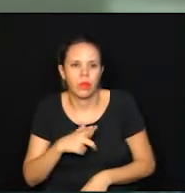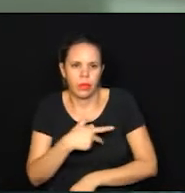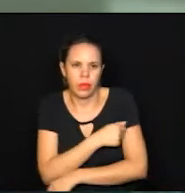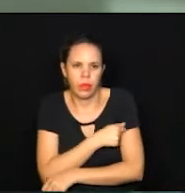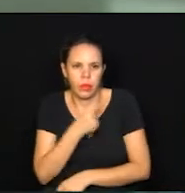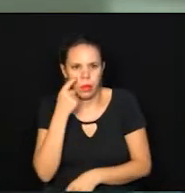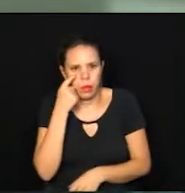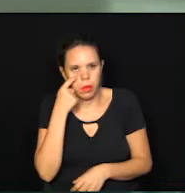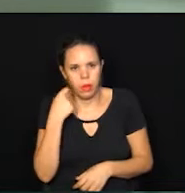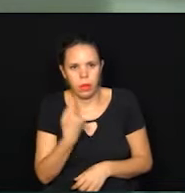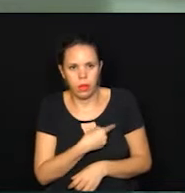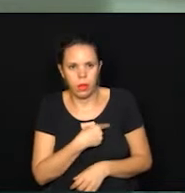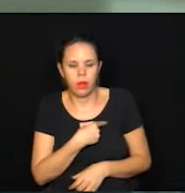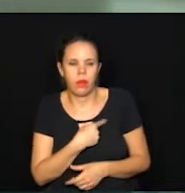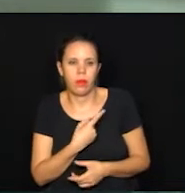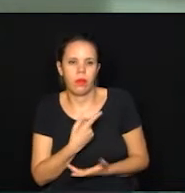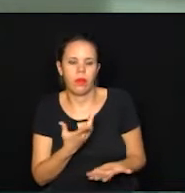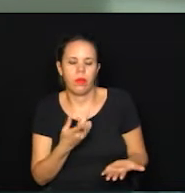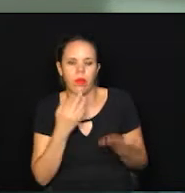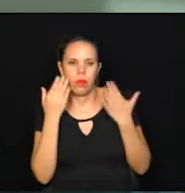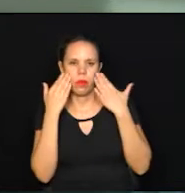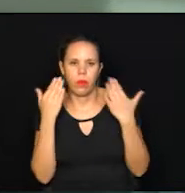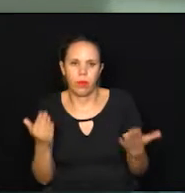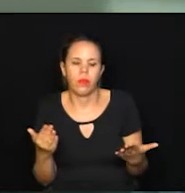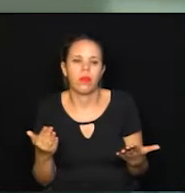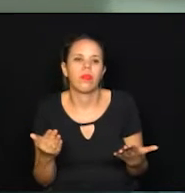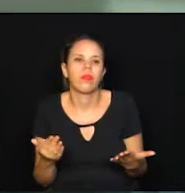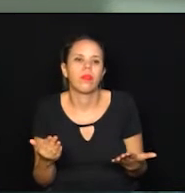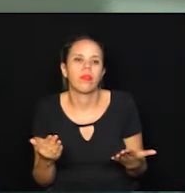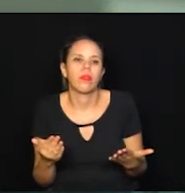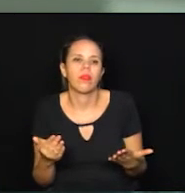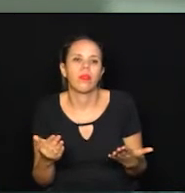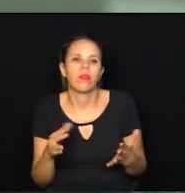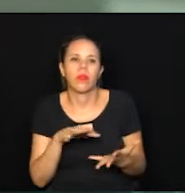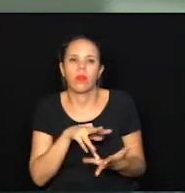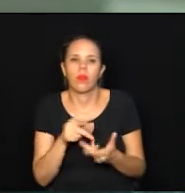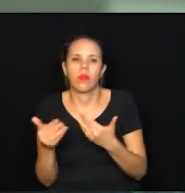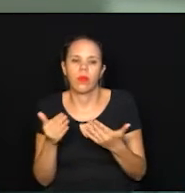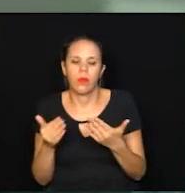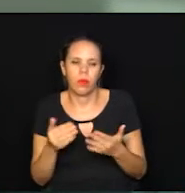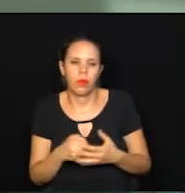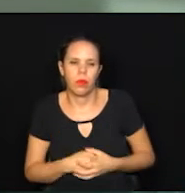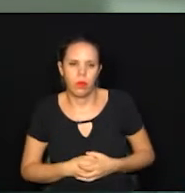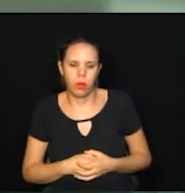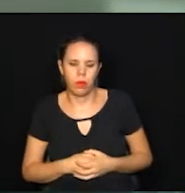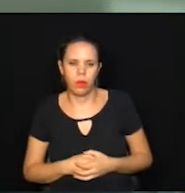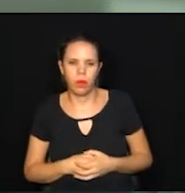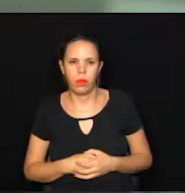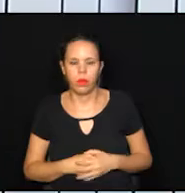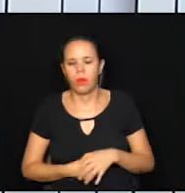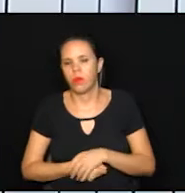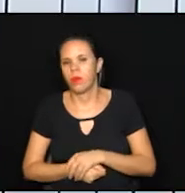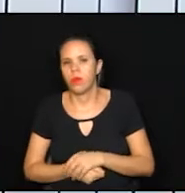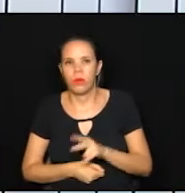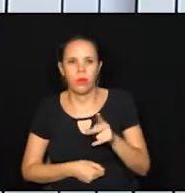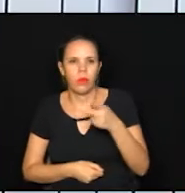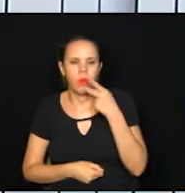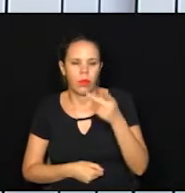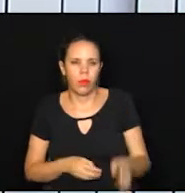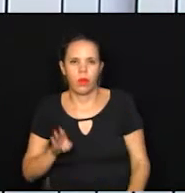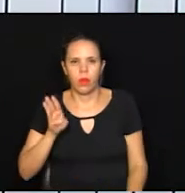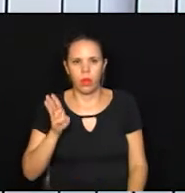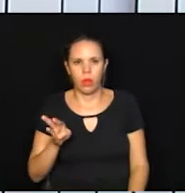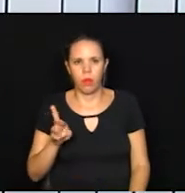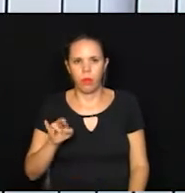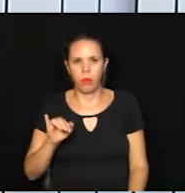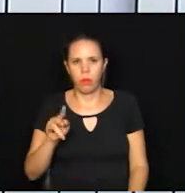vacina. E aí a gente se colocou à margem do restante do mundo. Quando você citou o BRICS, eu